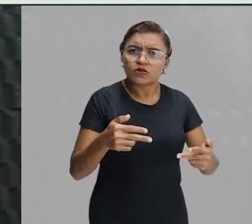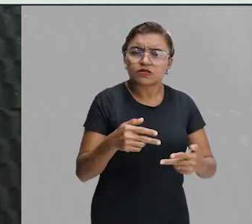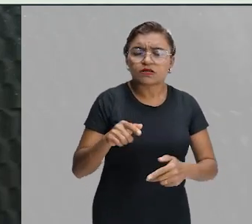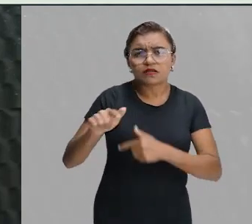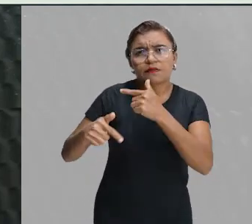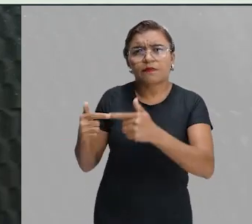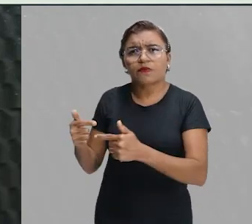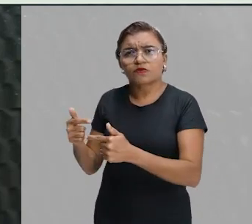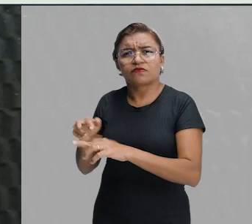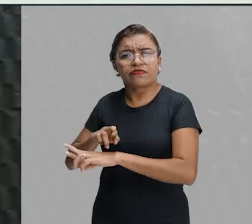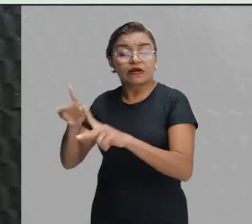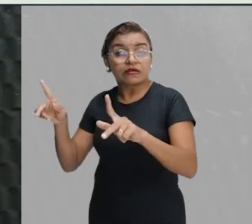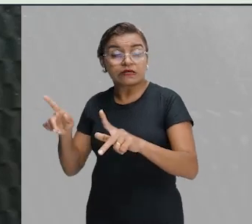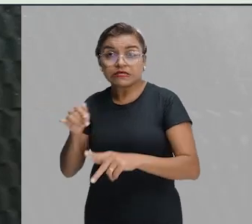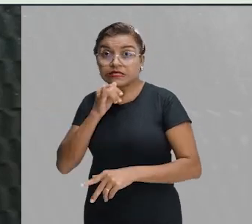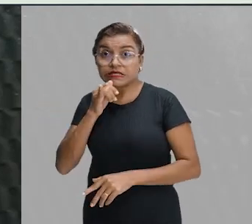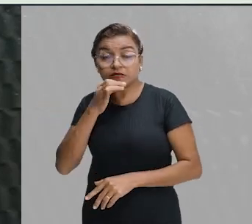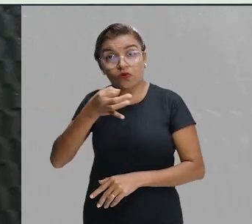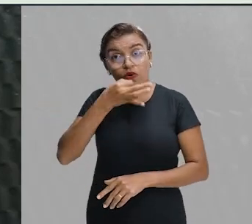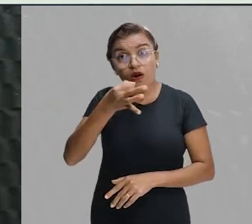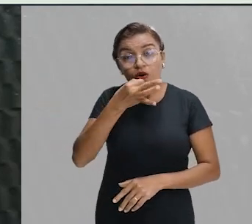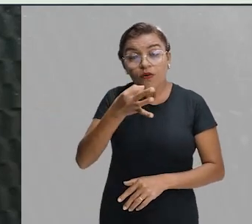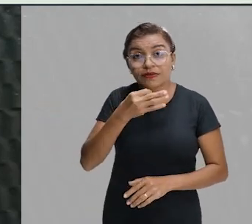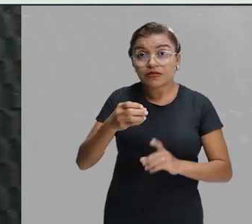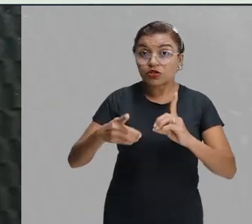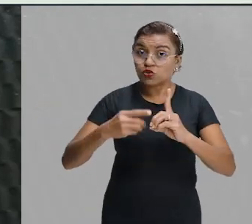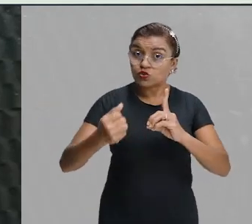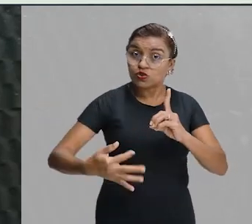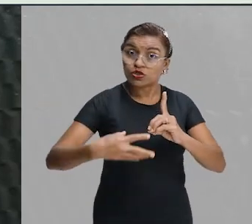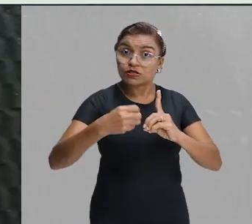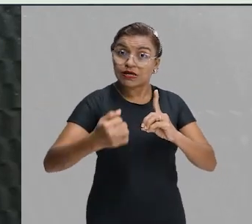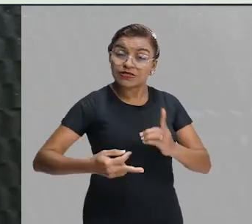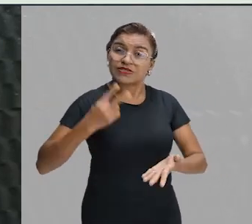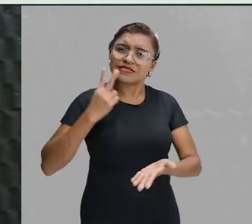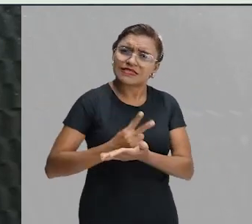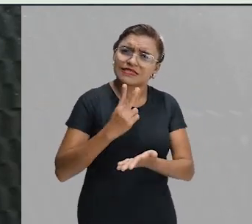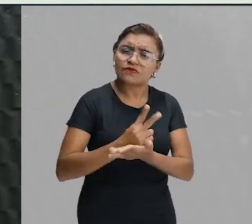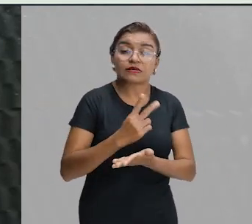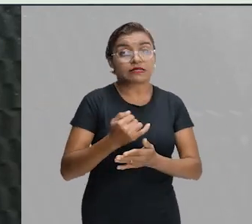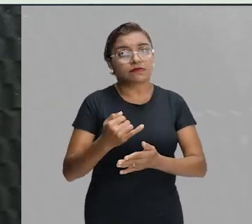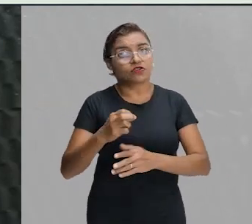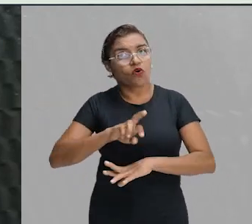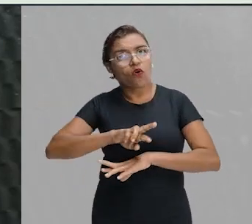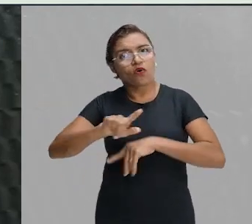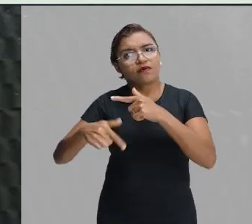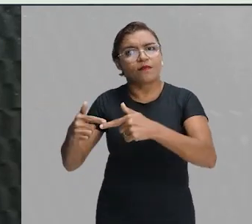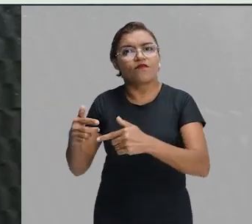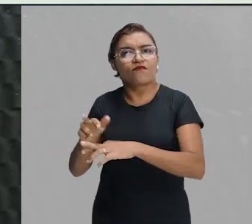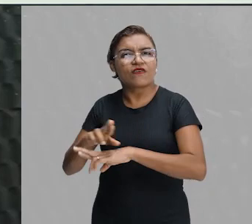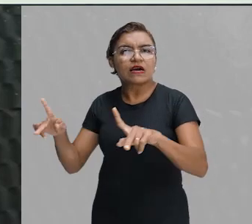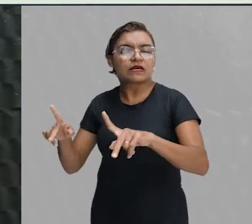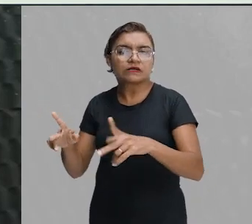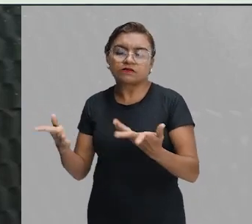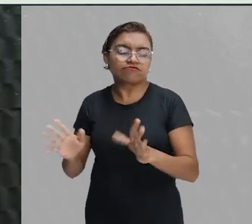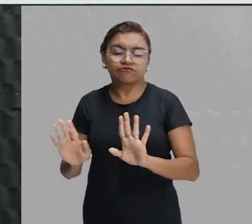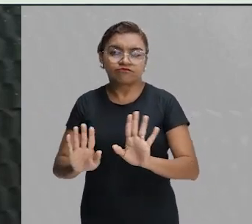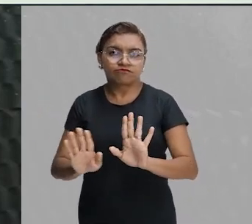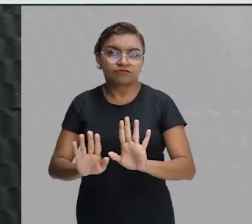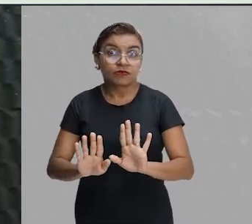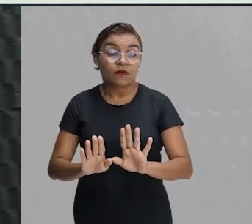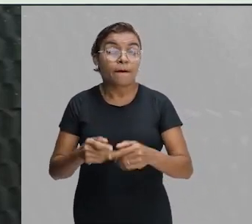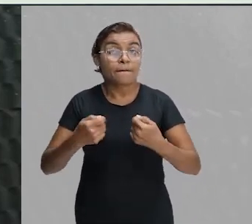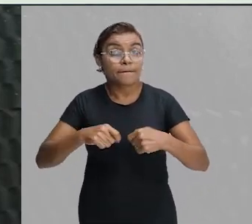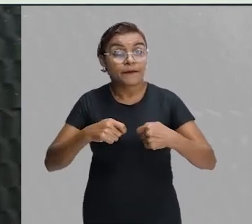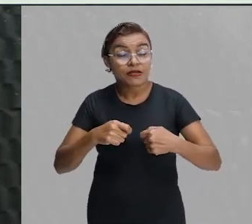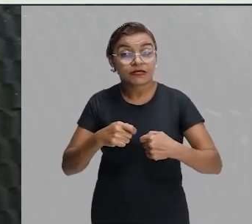caia em descrédito. Se eu estou argumentando usando alguns dados, eu não posso utilizar coisas que vão necessariamente derrubá-los ou que